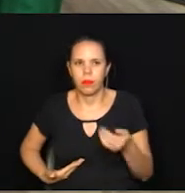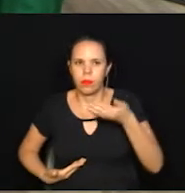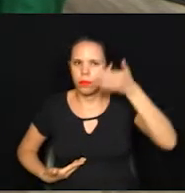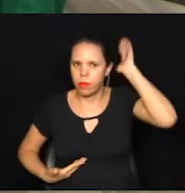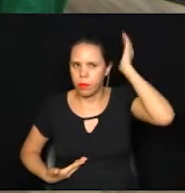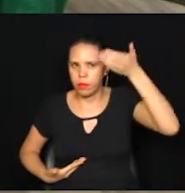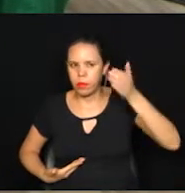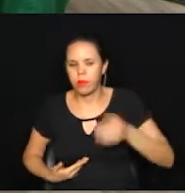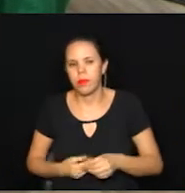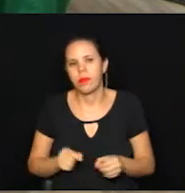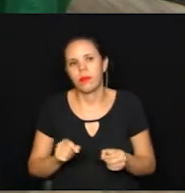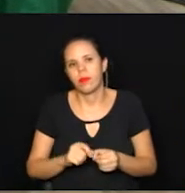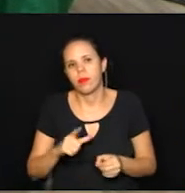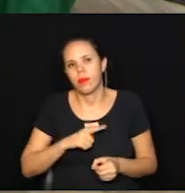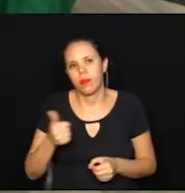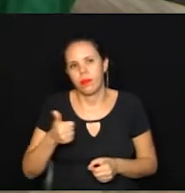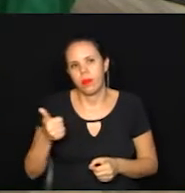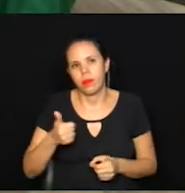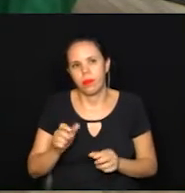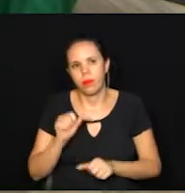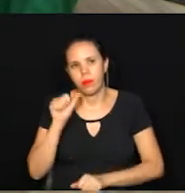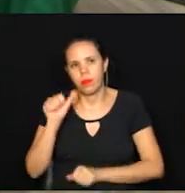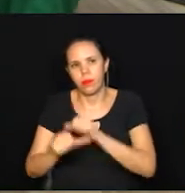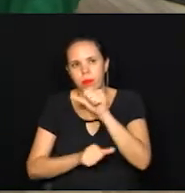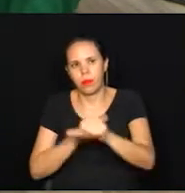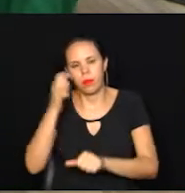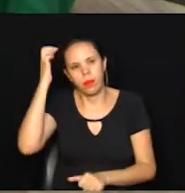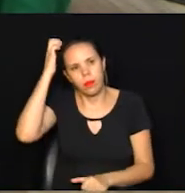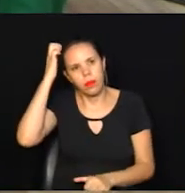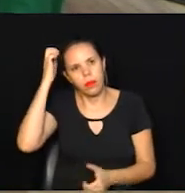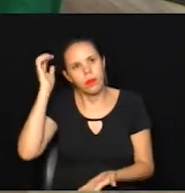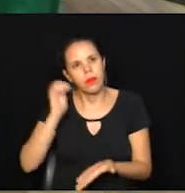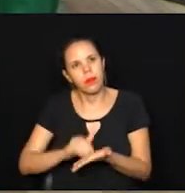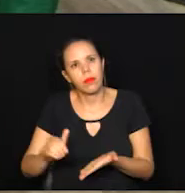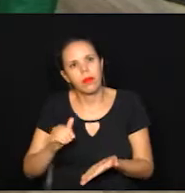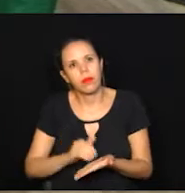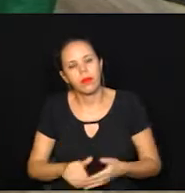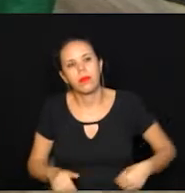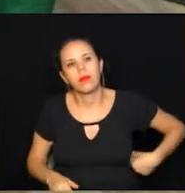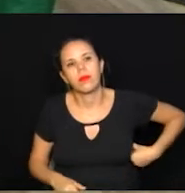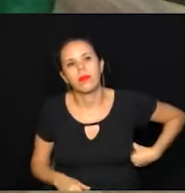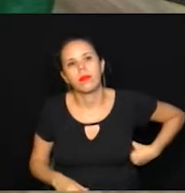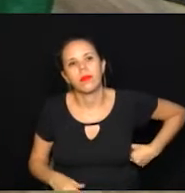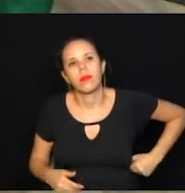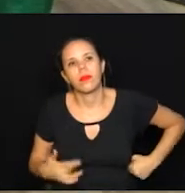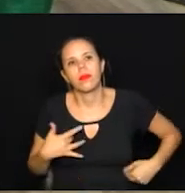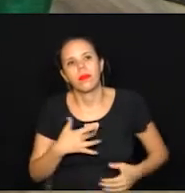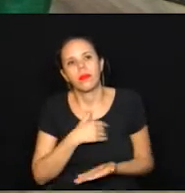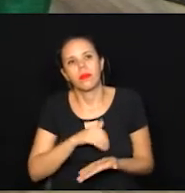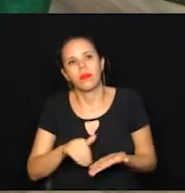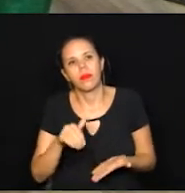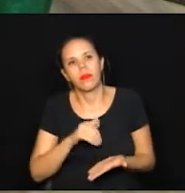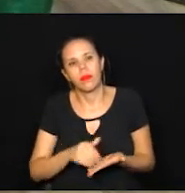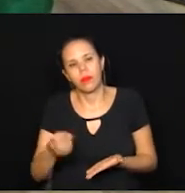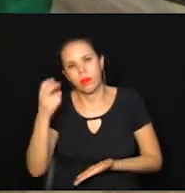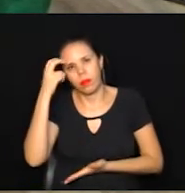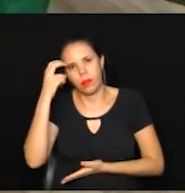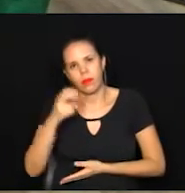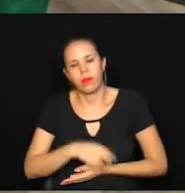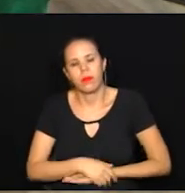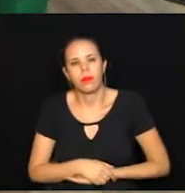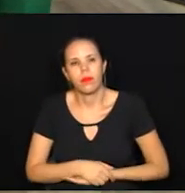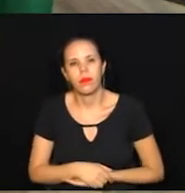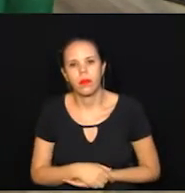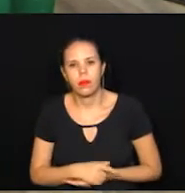Dário Saad vai ter a primeira troca de secretário, né? Com a saída da secretária municipal de Cultura. Isso,